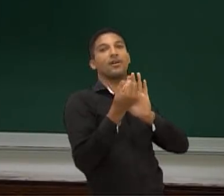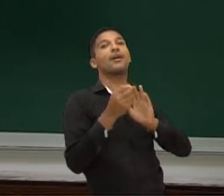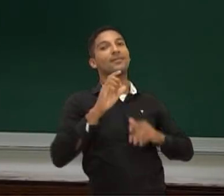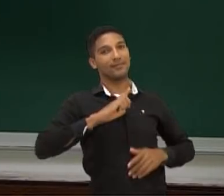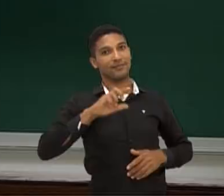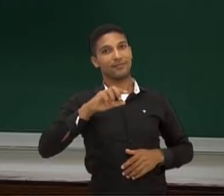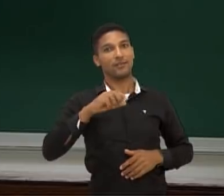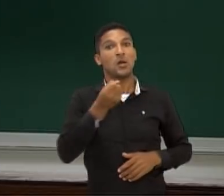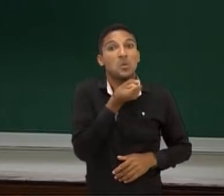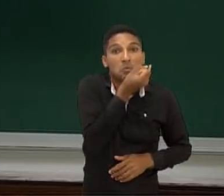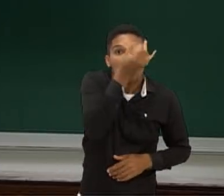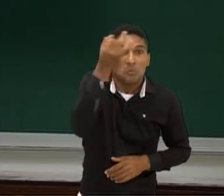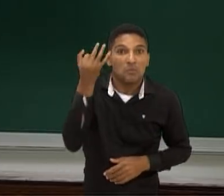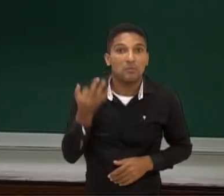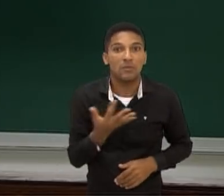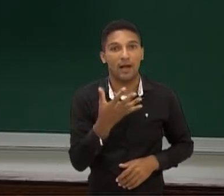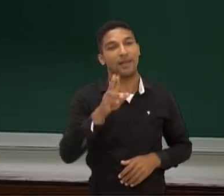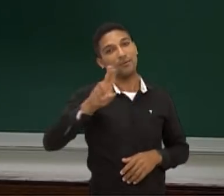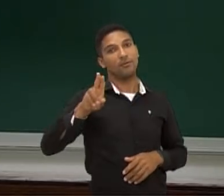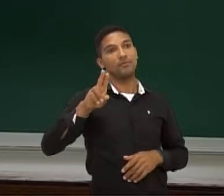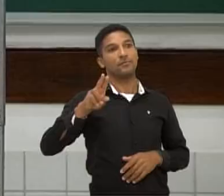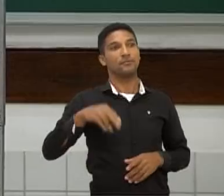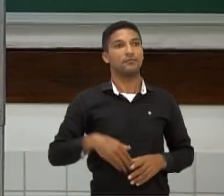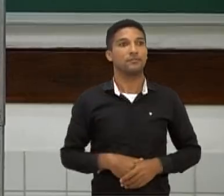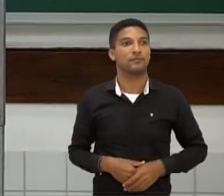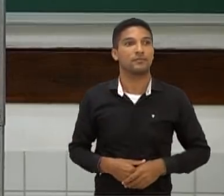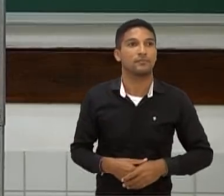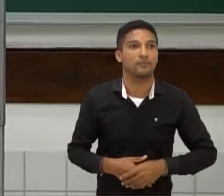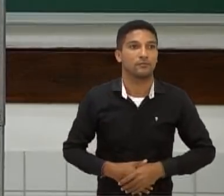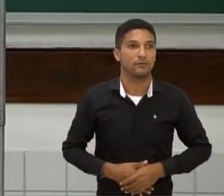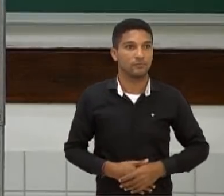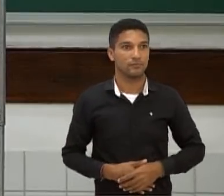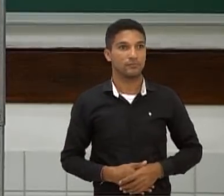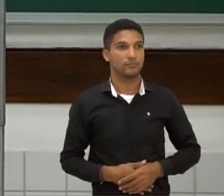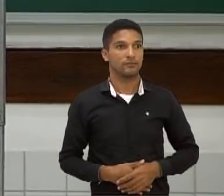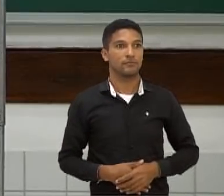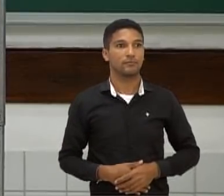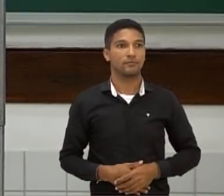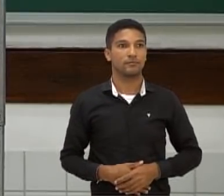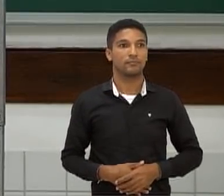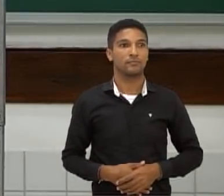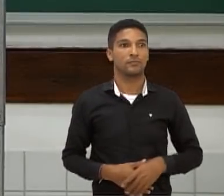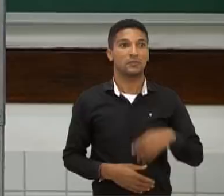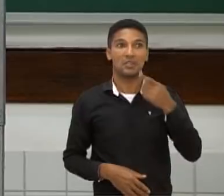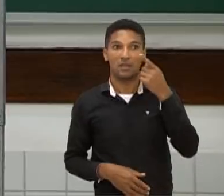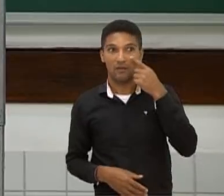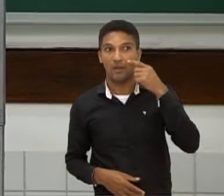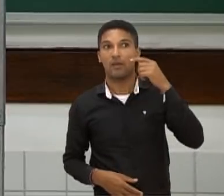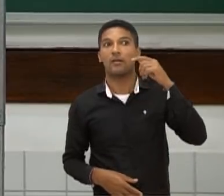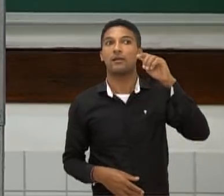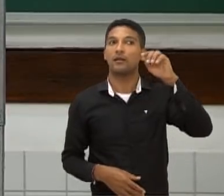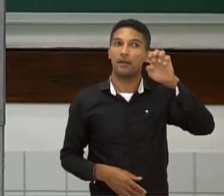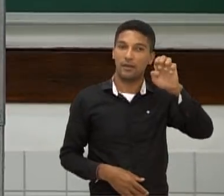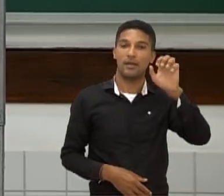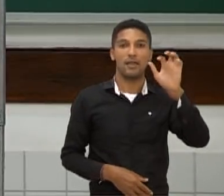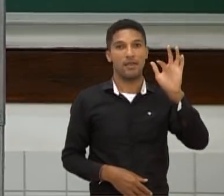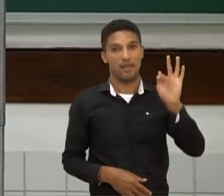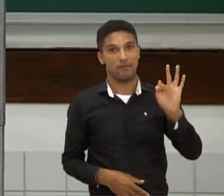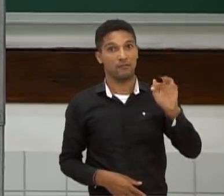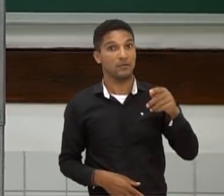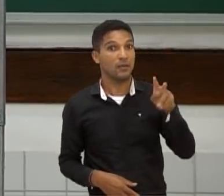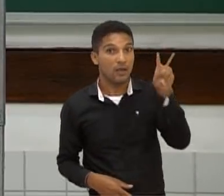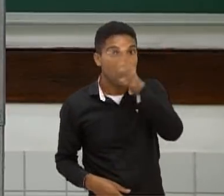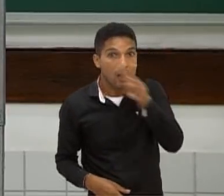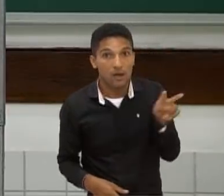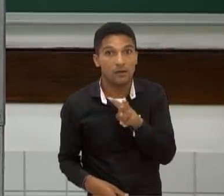tentem copiar, responder, tá bom? E a professora já resolve com vocês. Eu sei que parece um pouco confuso, né? Tantos